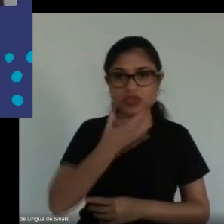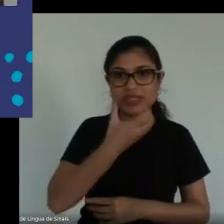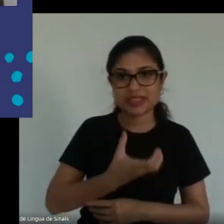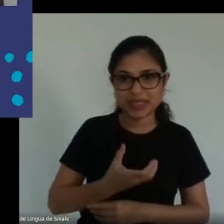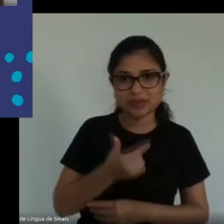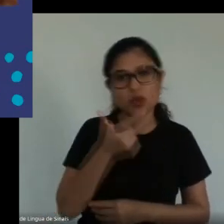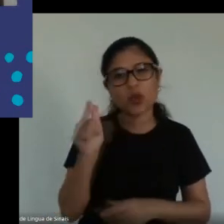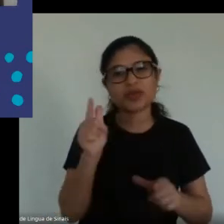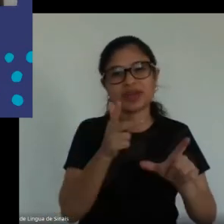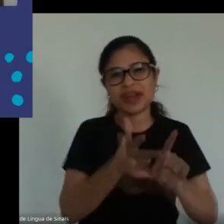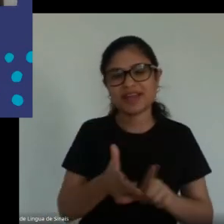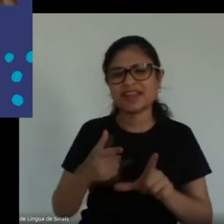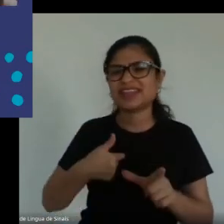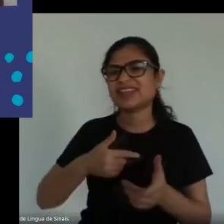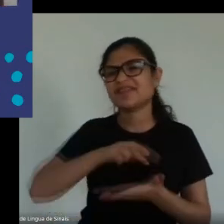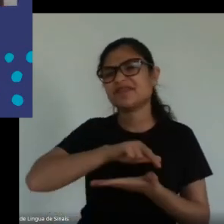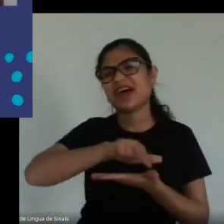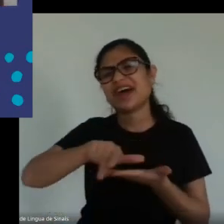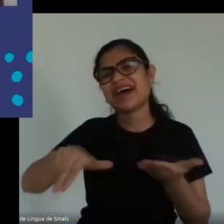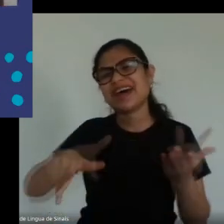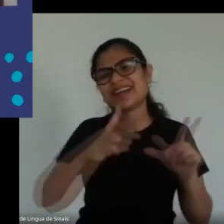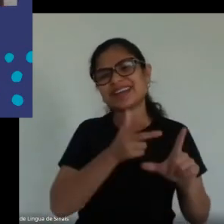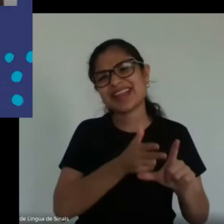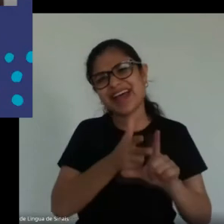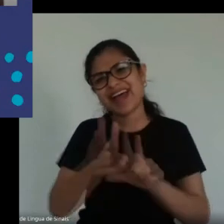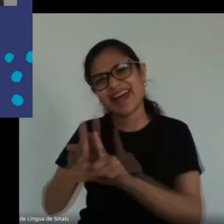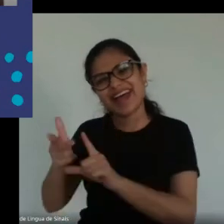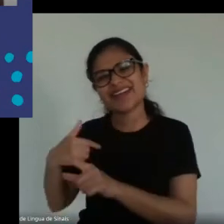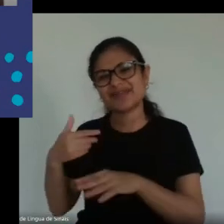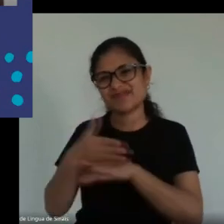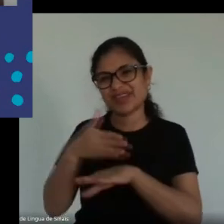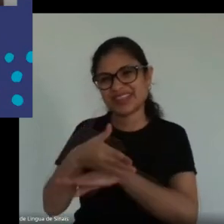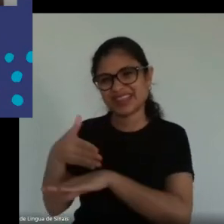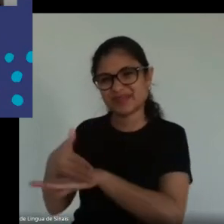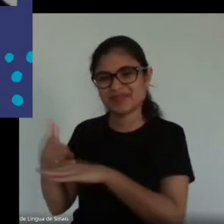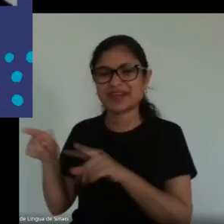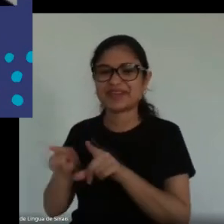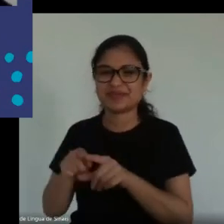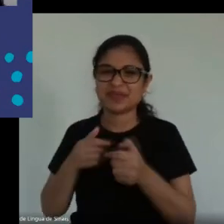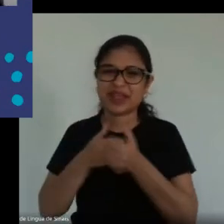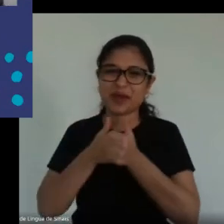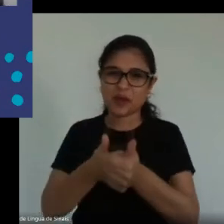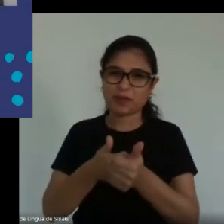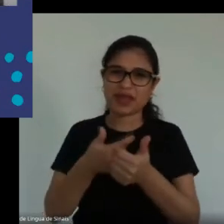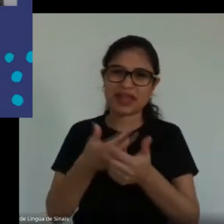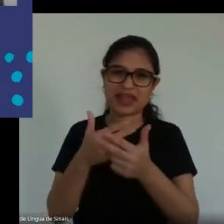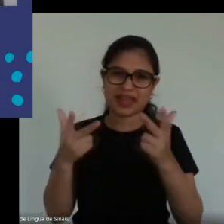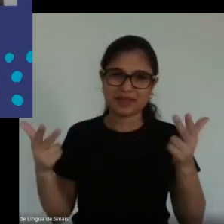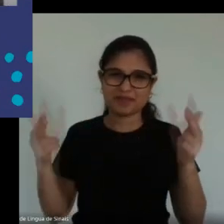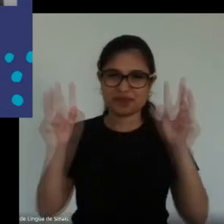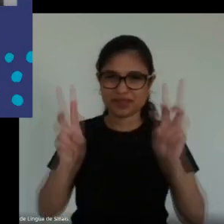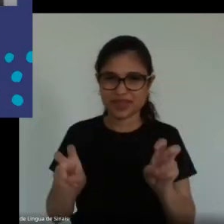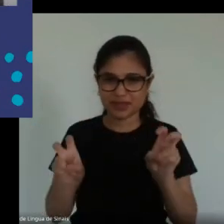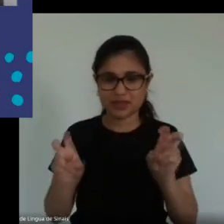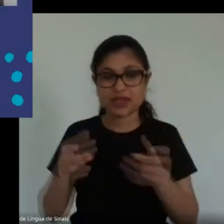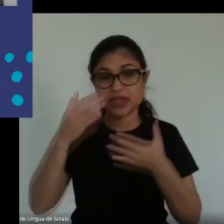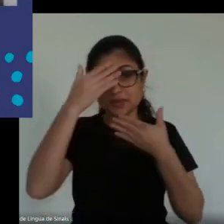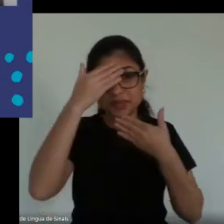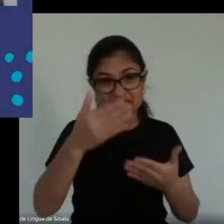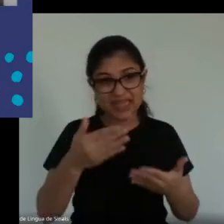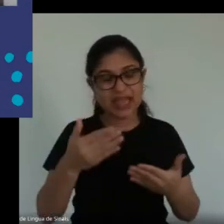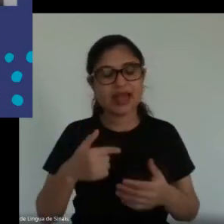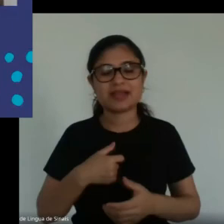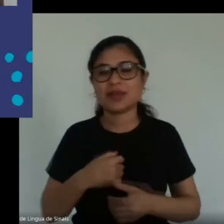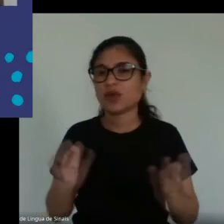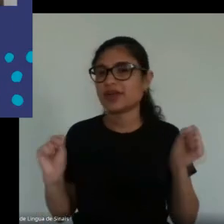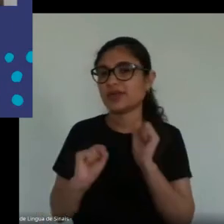numa outra. Eu tenho vários que a gente vai estar. Acompanha aí essas coisas. Muito obrigada, Giovana. Adorei